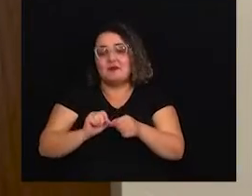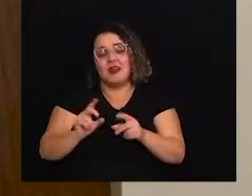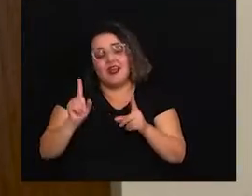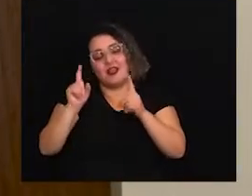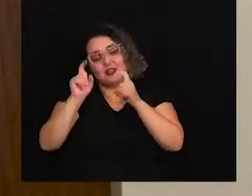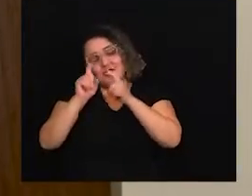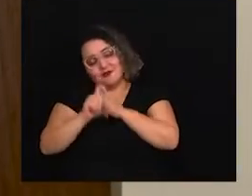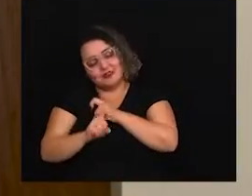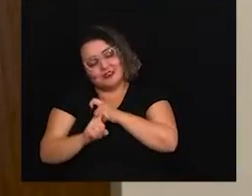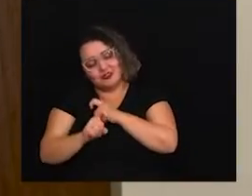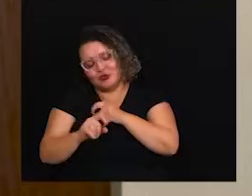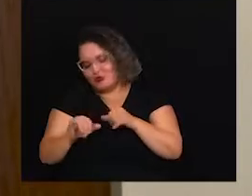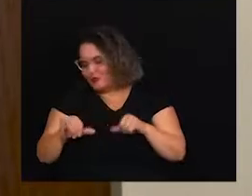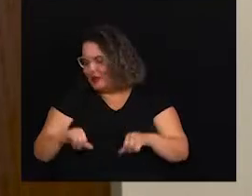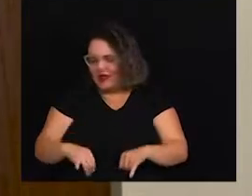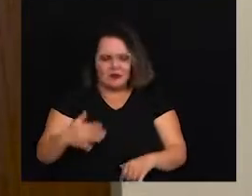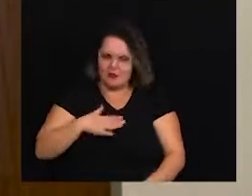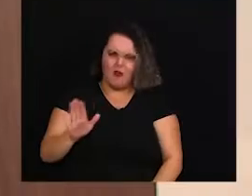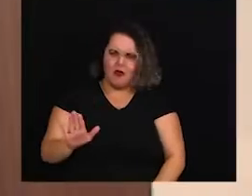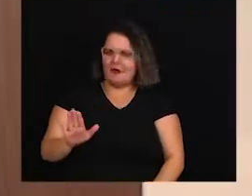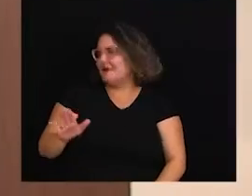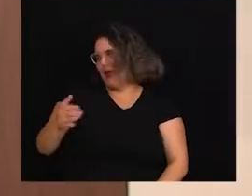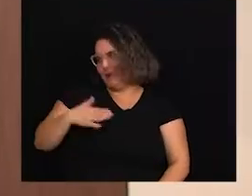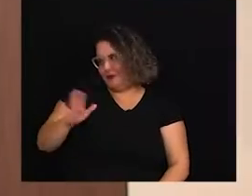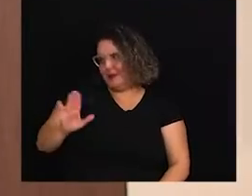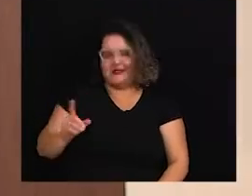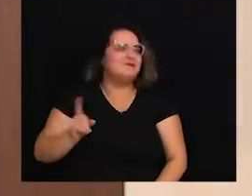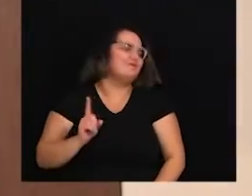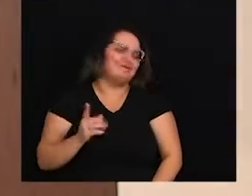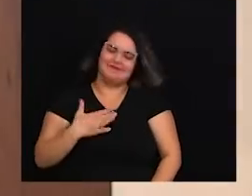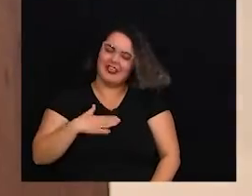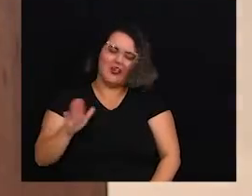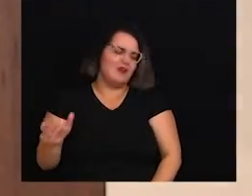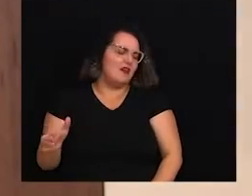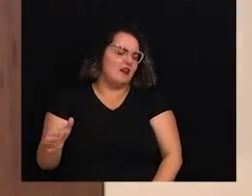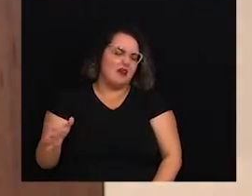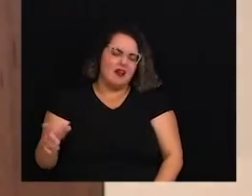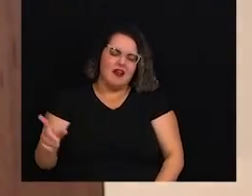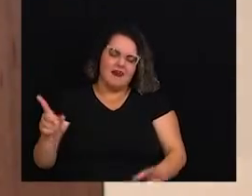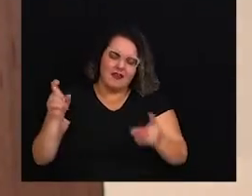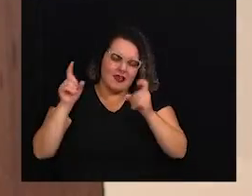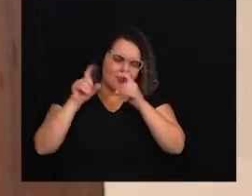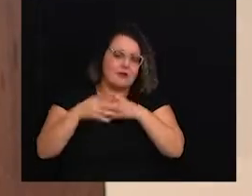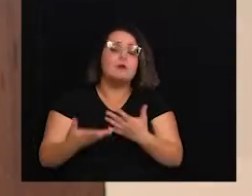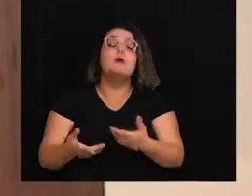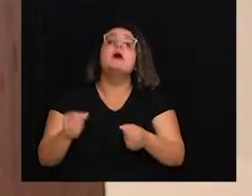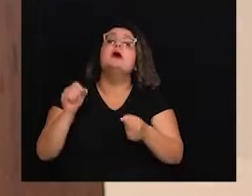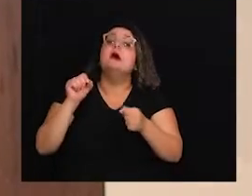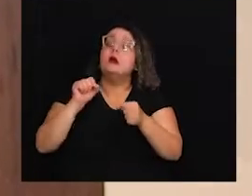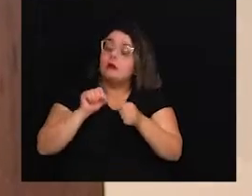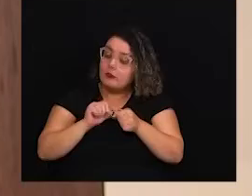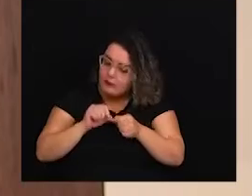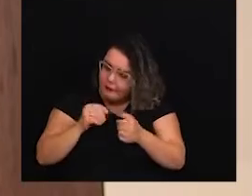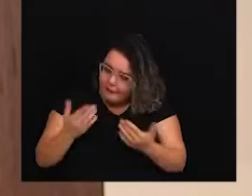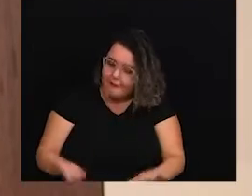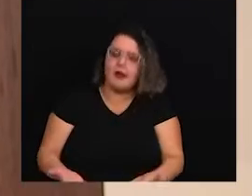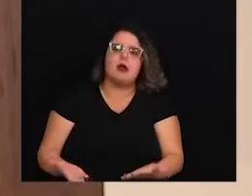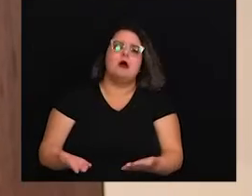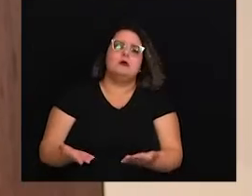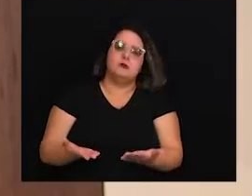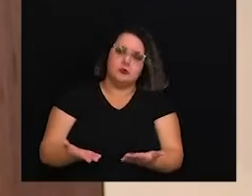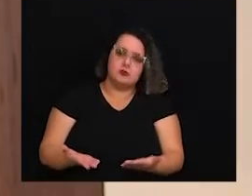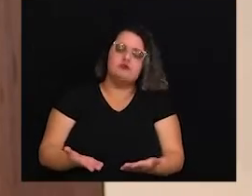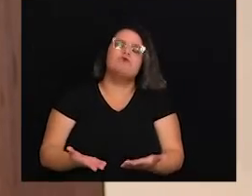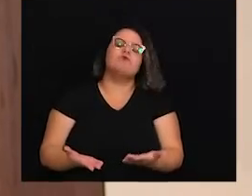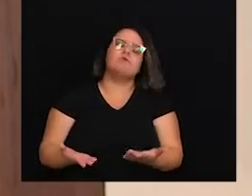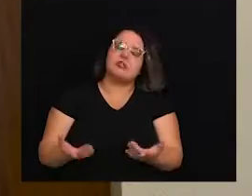trabalho difícil, árduo, porque eu nem gosto, viu? Não gosta, é um momento do programa que pra mim é um sacrifício, mas eu faço